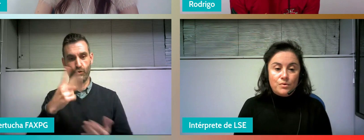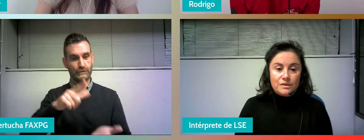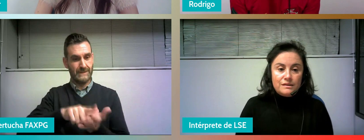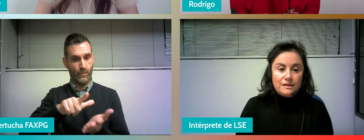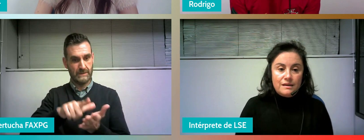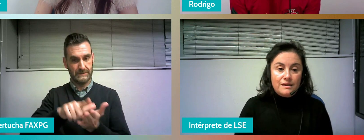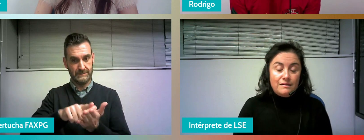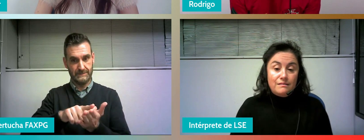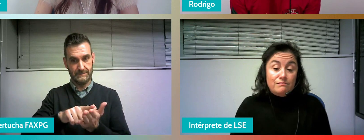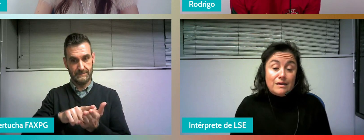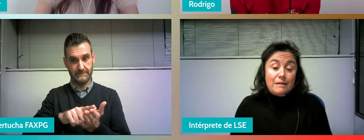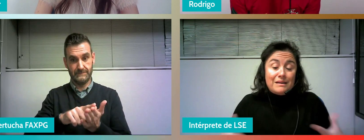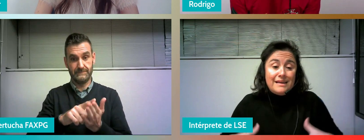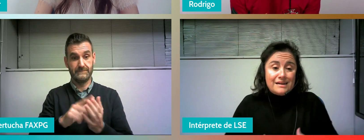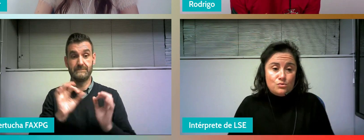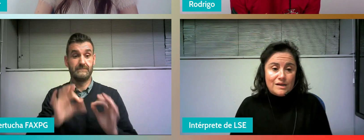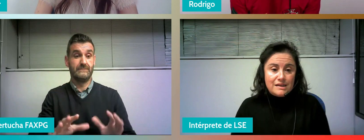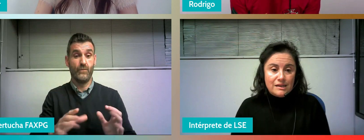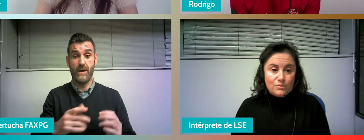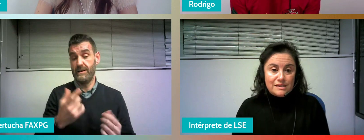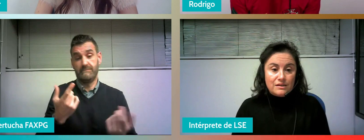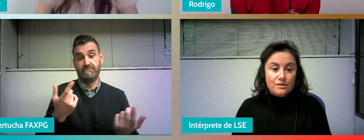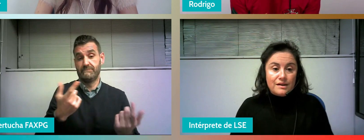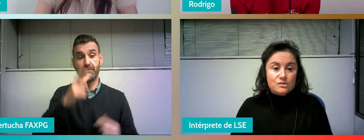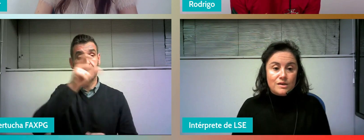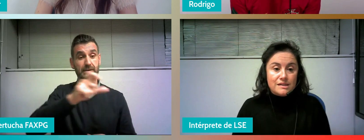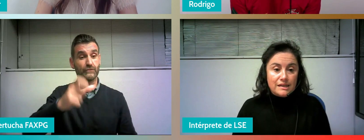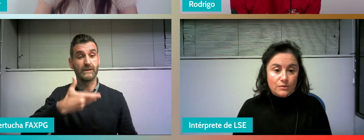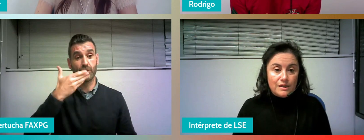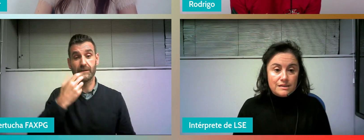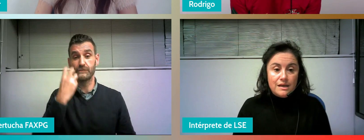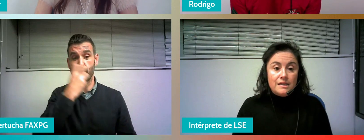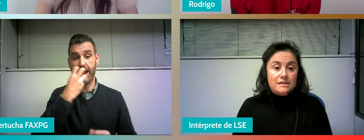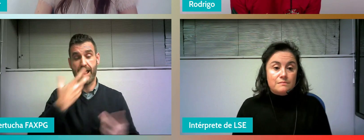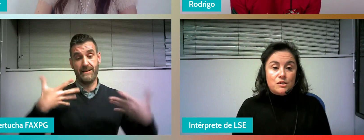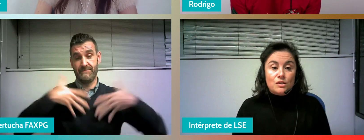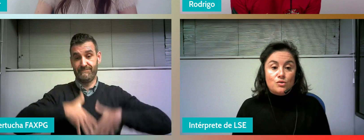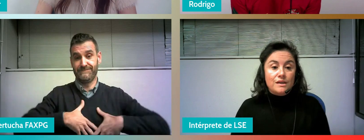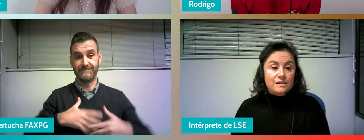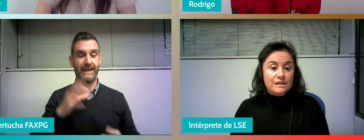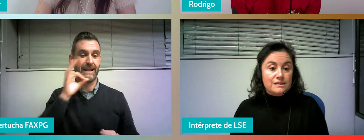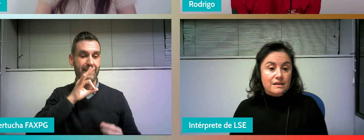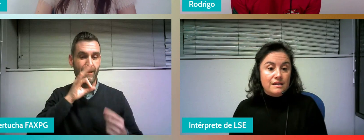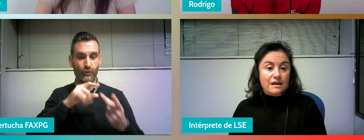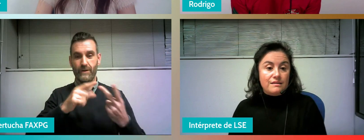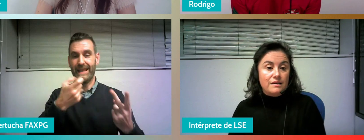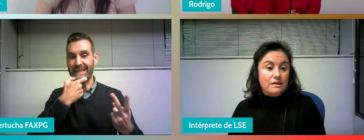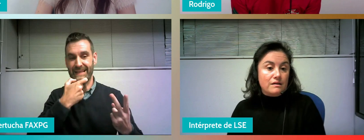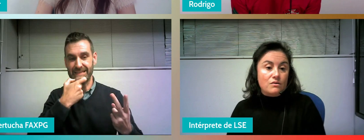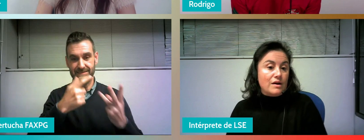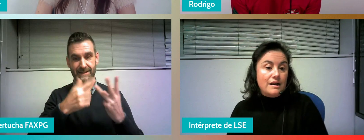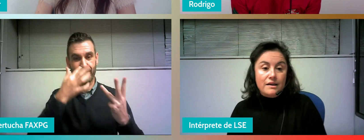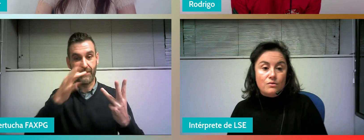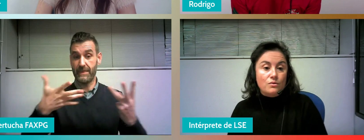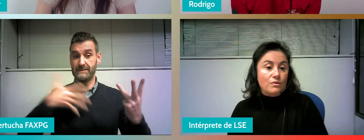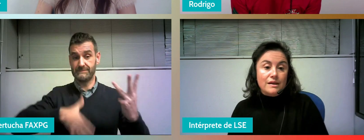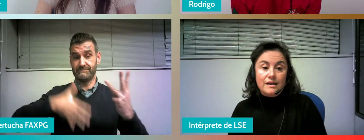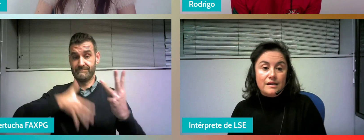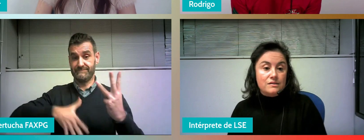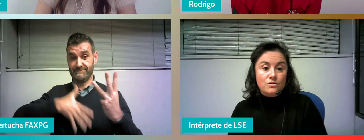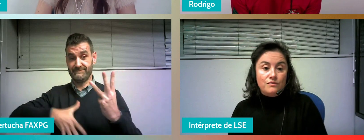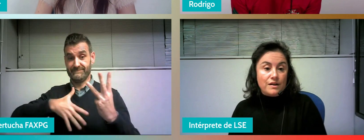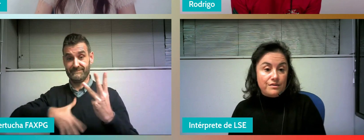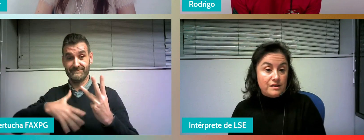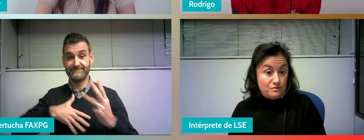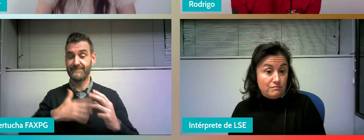É importante aprender as dúas linguas, interiorizar as dúas linguas. Se as persoas ointes adquiren o galego, o